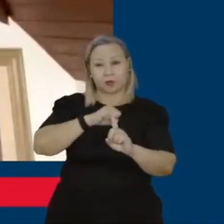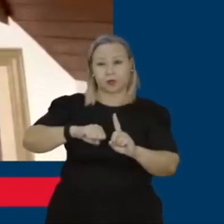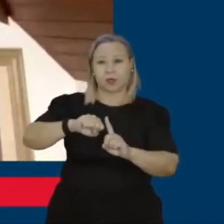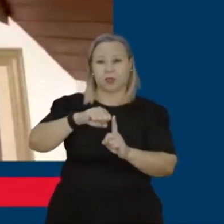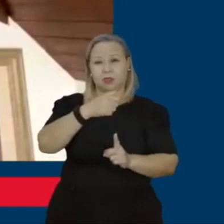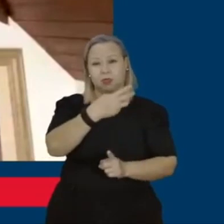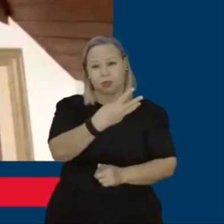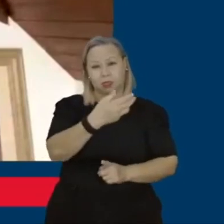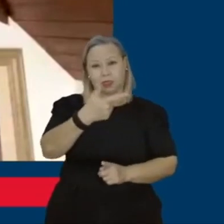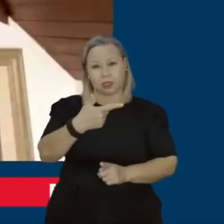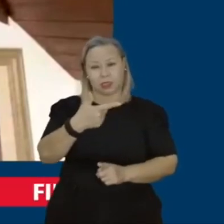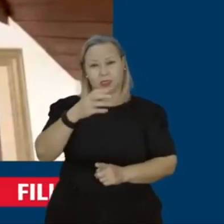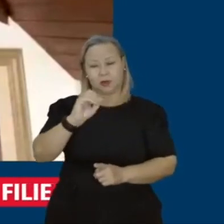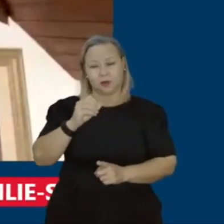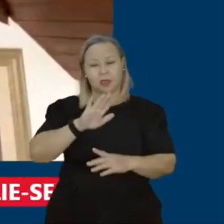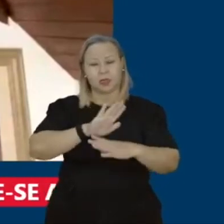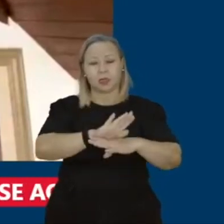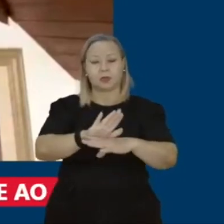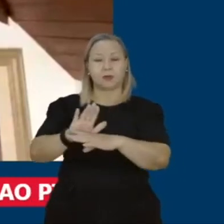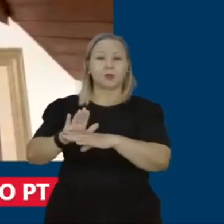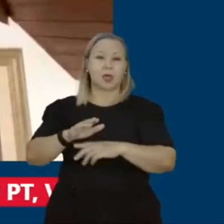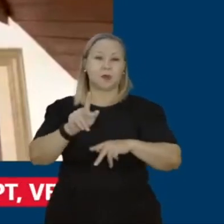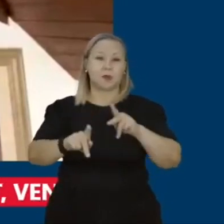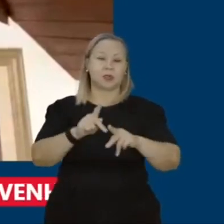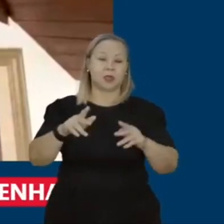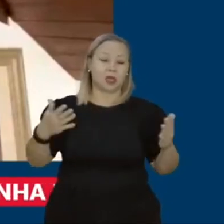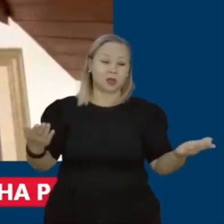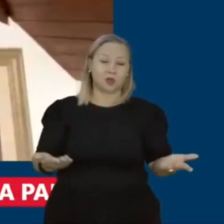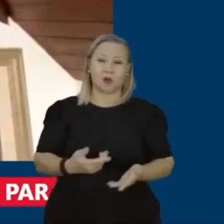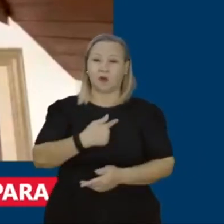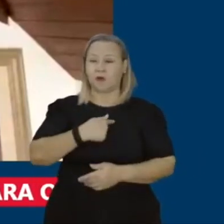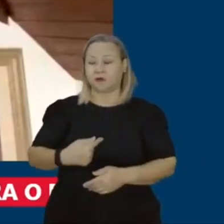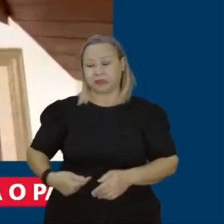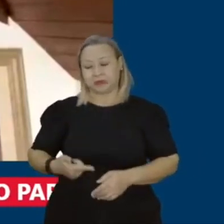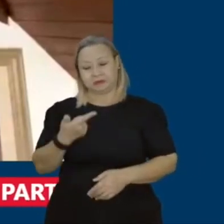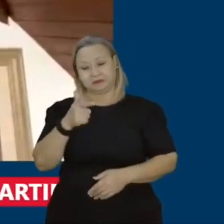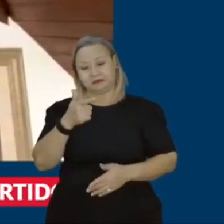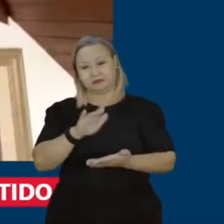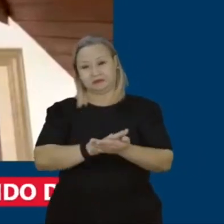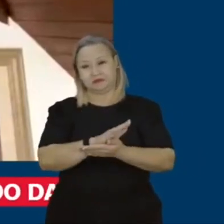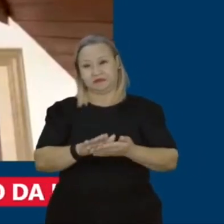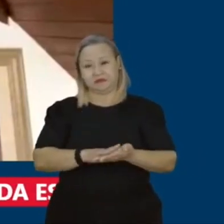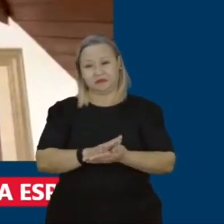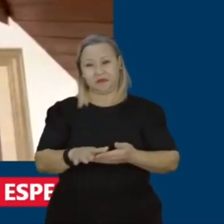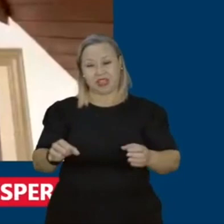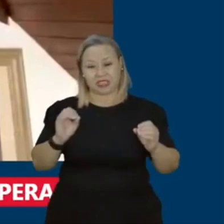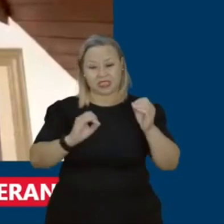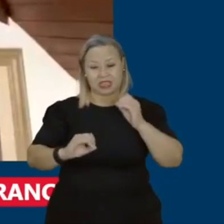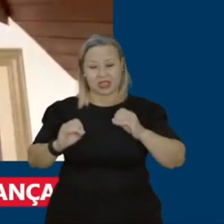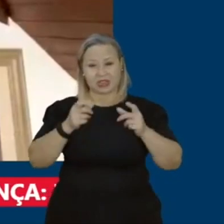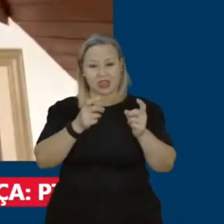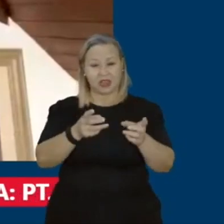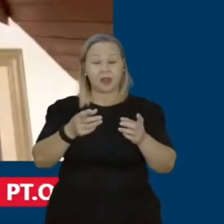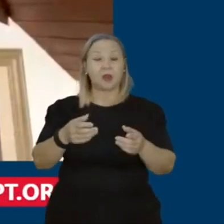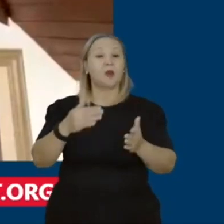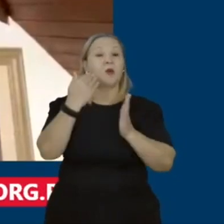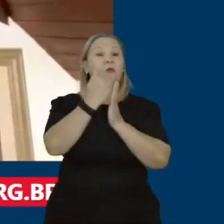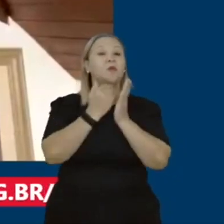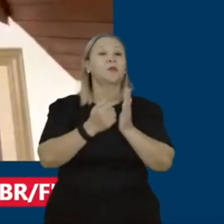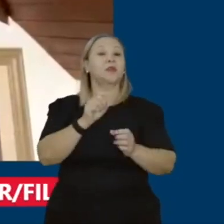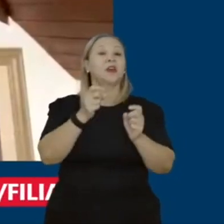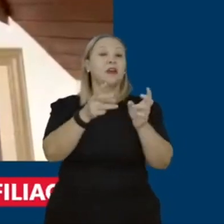320 programas a favor da população. O atual governo não tem nenhum. O programa deles é vender empresa pública.